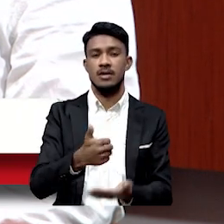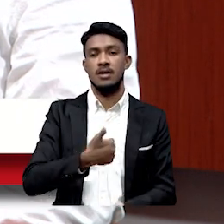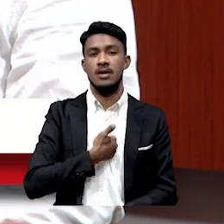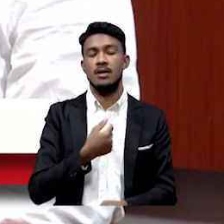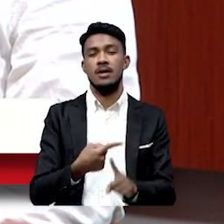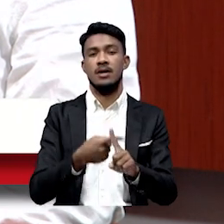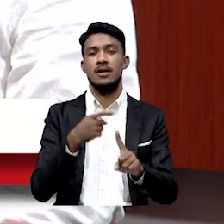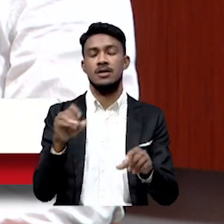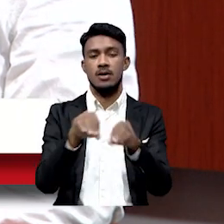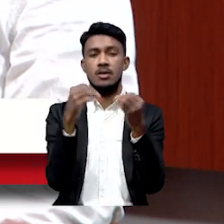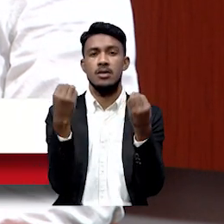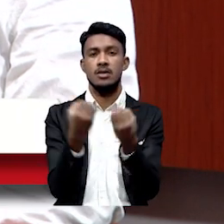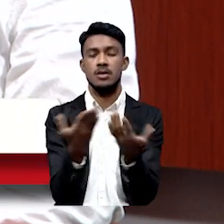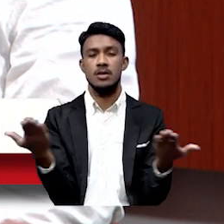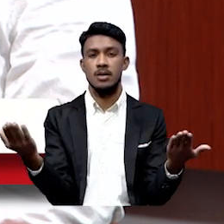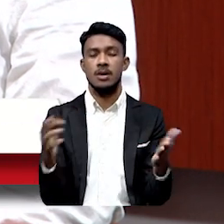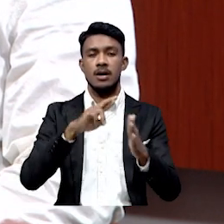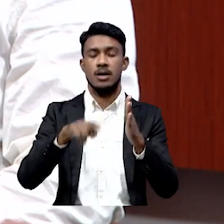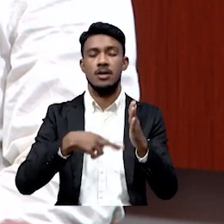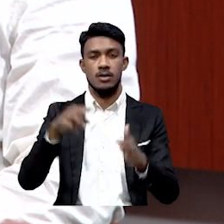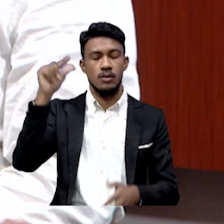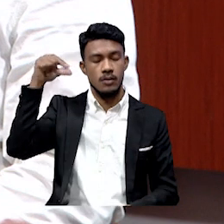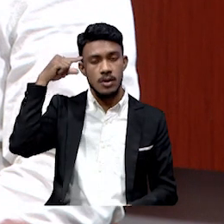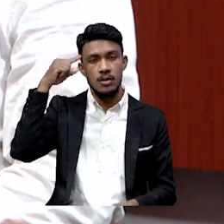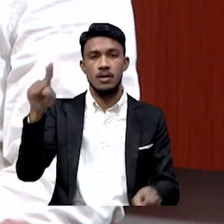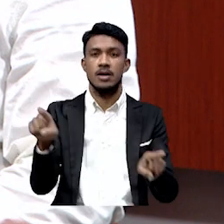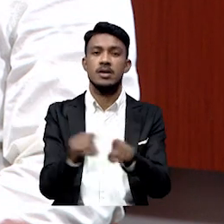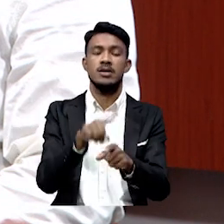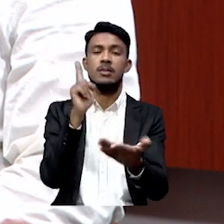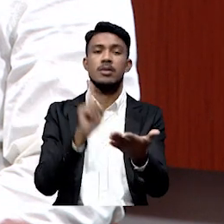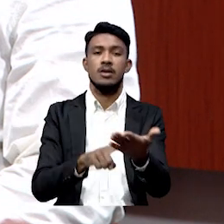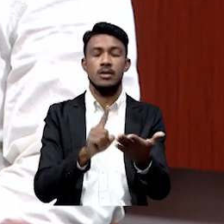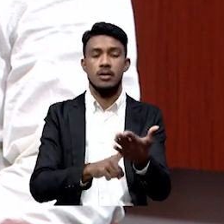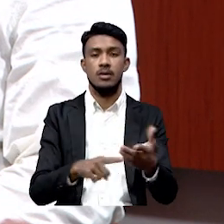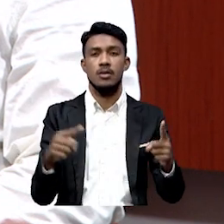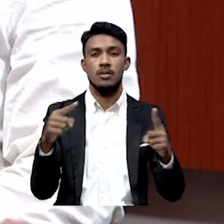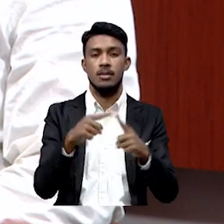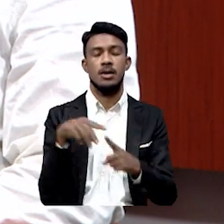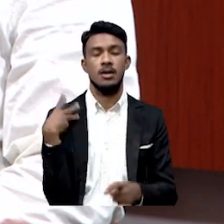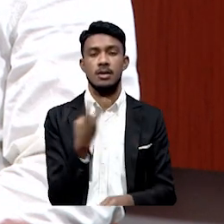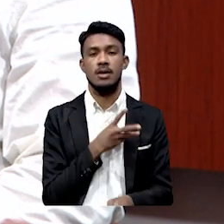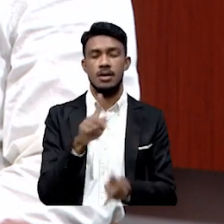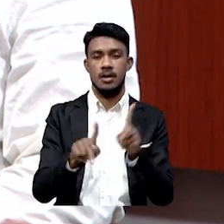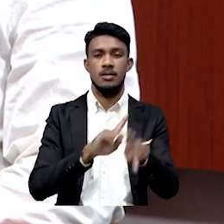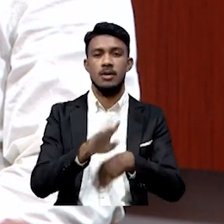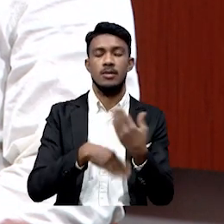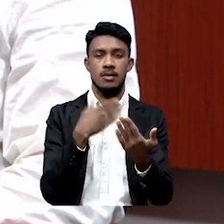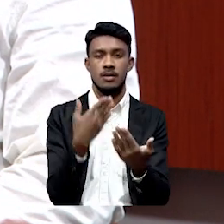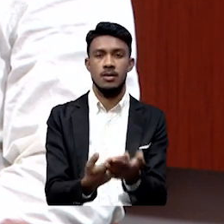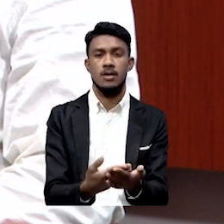órgão nebe atau regulador devia que governo ne hanesan protetor ba itani povo lilu itani